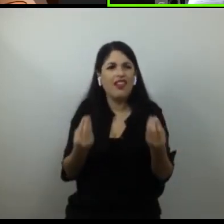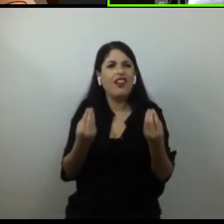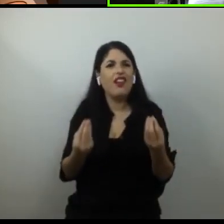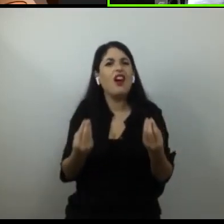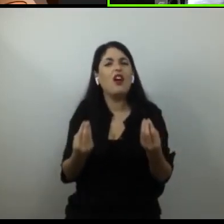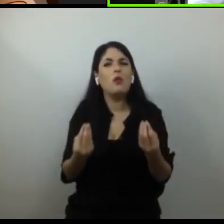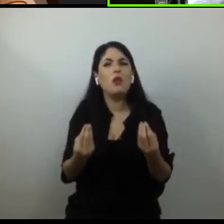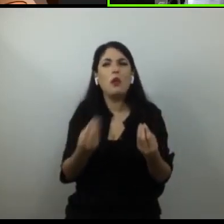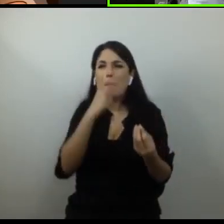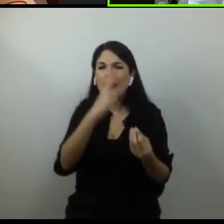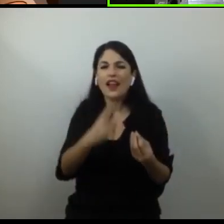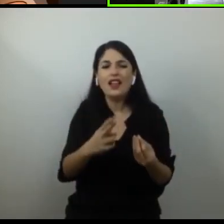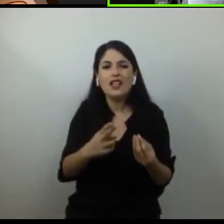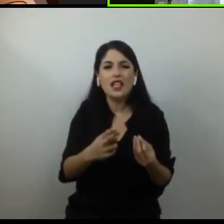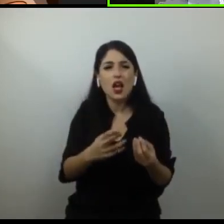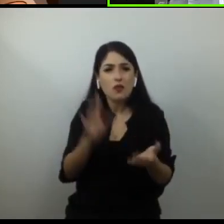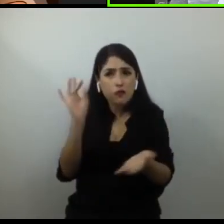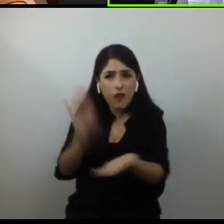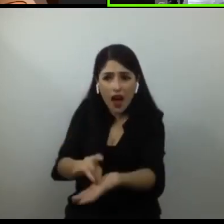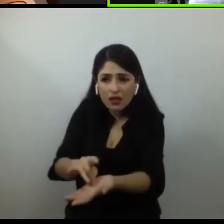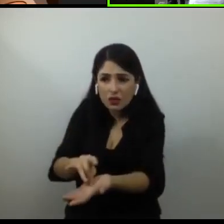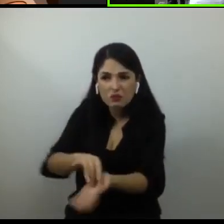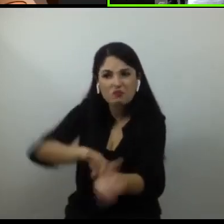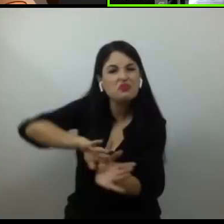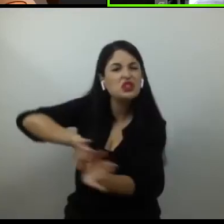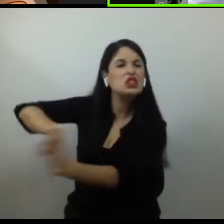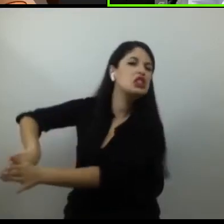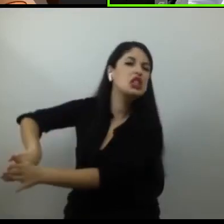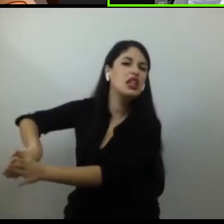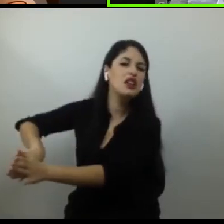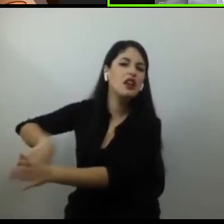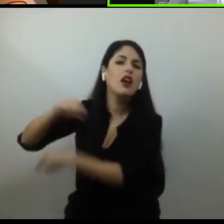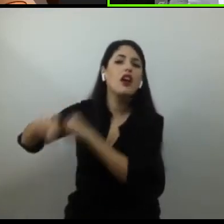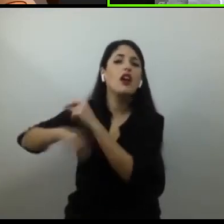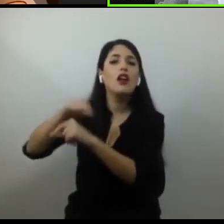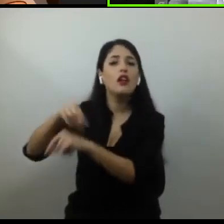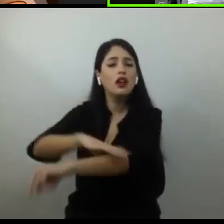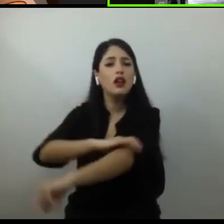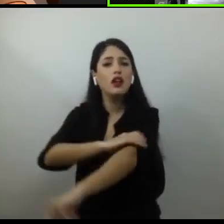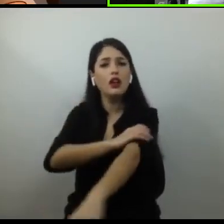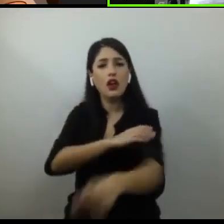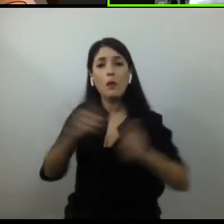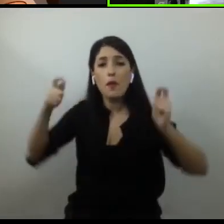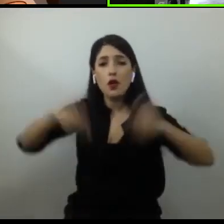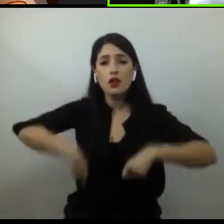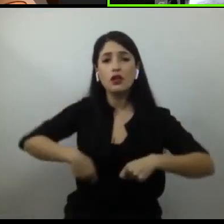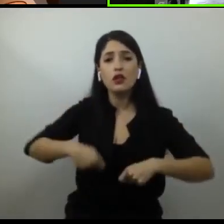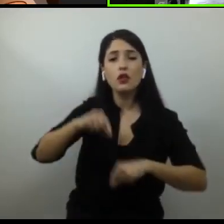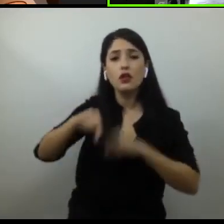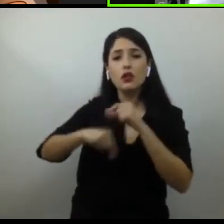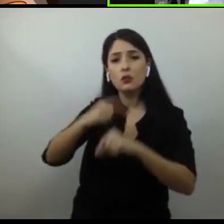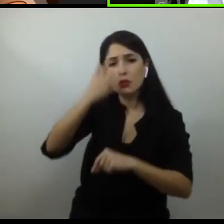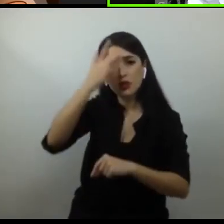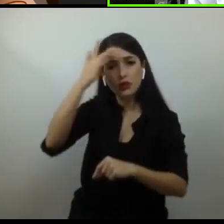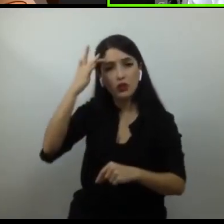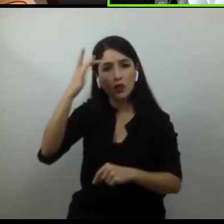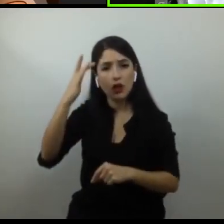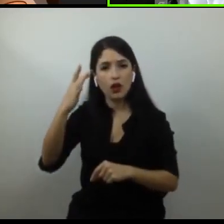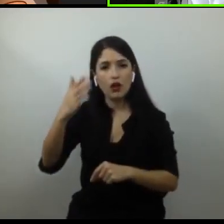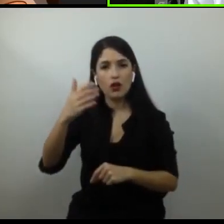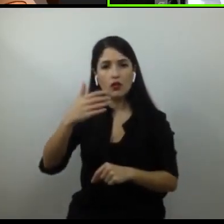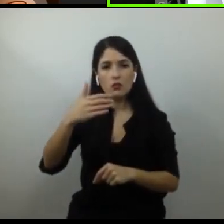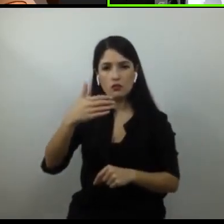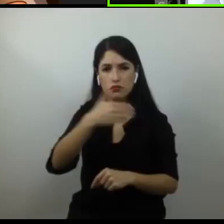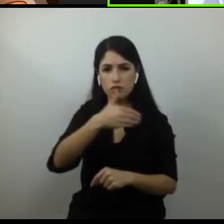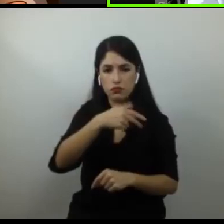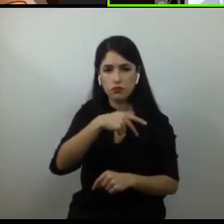sua base. E isso se potencializa com esse envenenamento da esfera pública. O ministro Barroso,